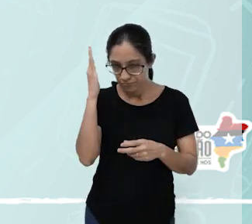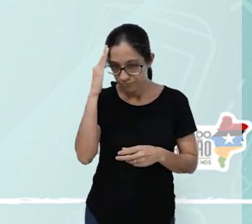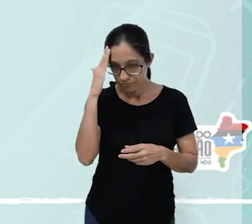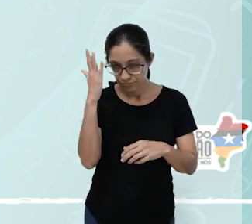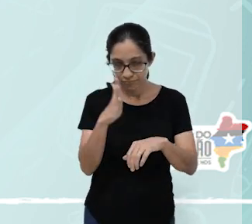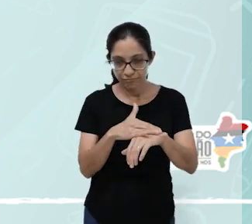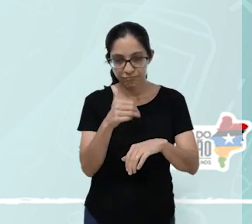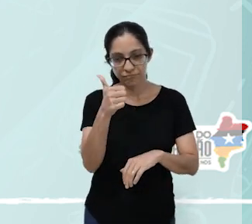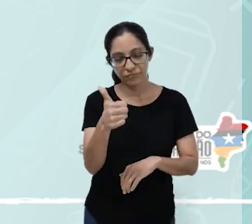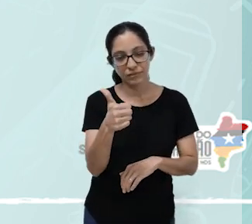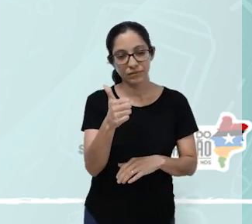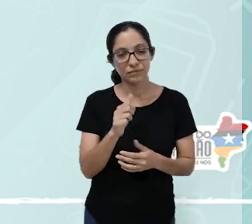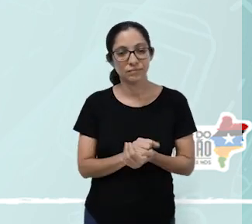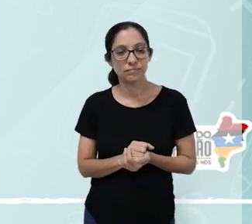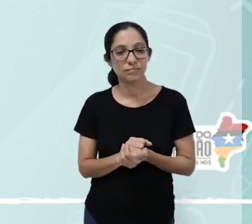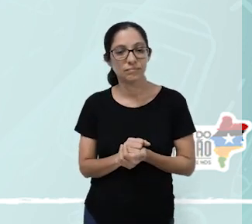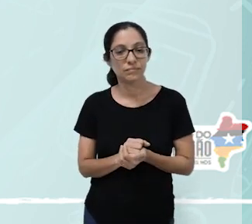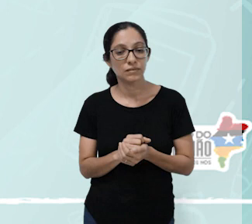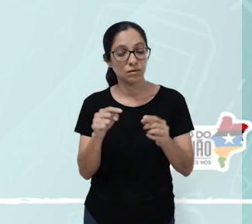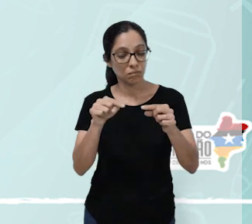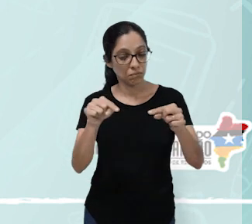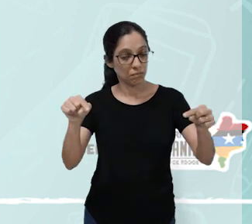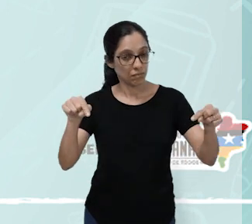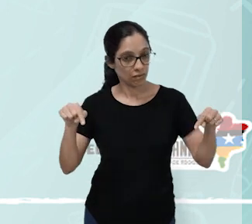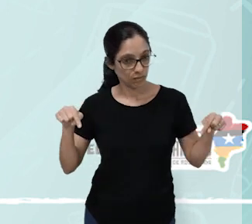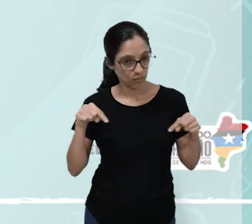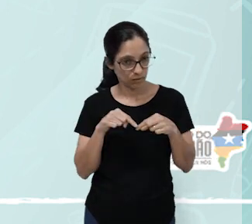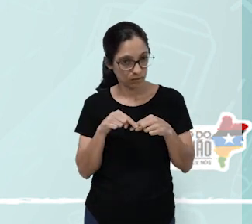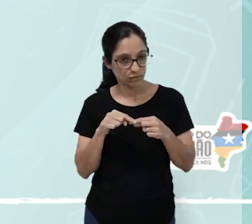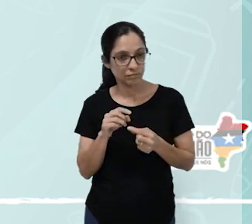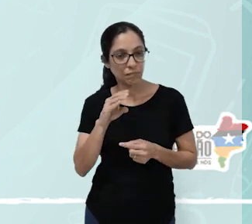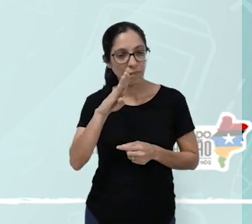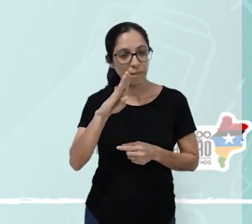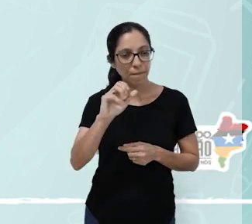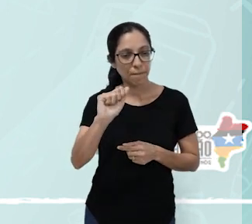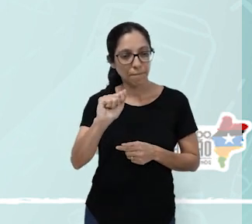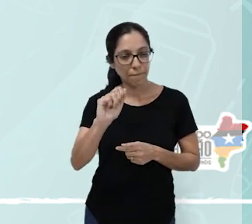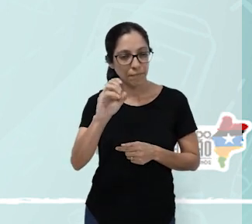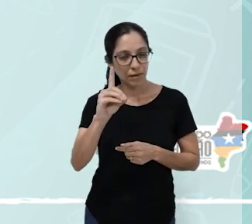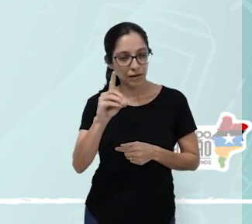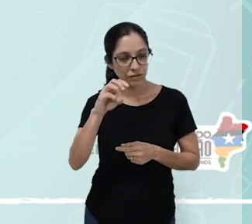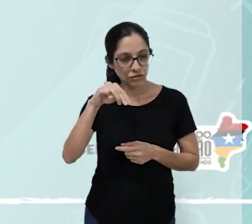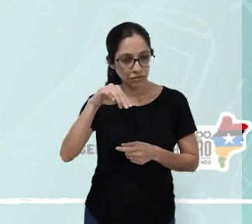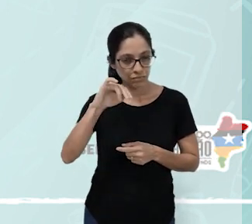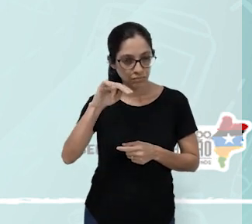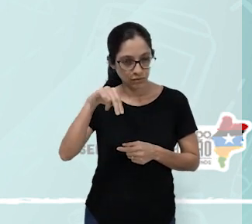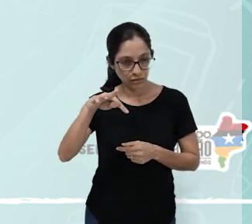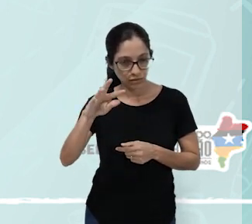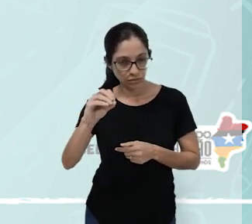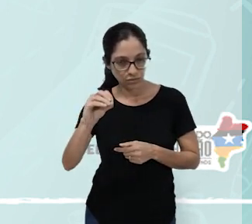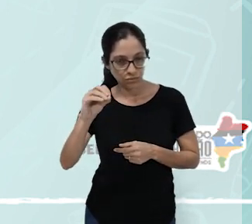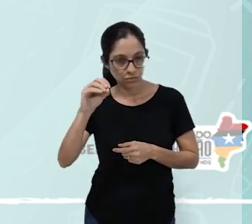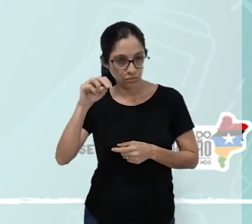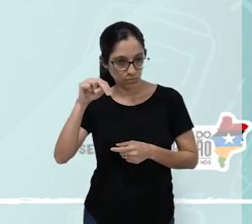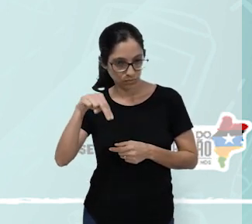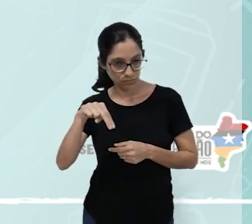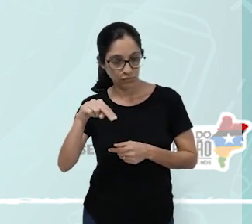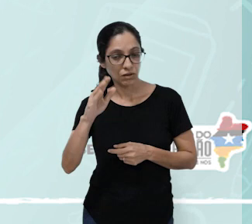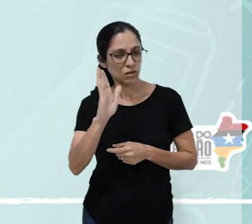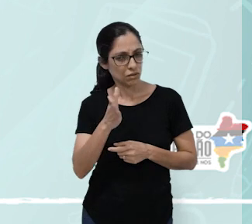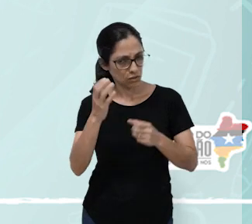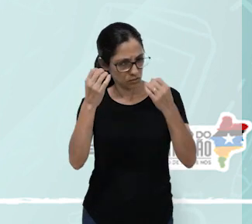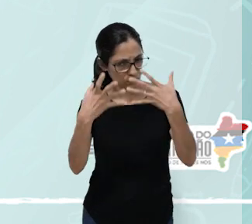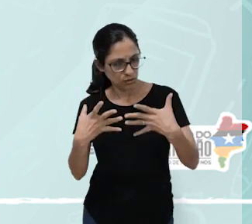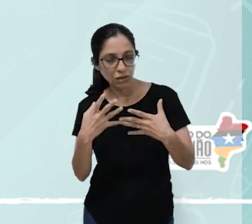de vocês. Tá aqui uma quadra de badminton, 13,40 metros de comprimento. Daí eu falei, tá